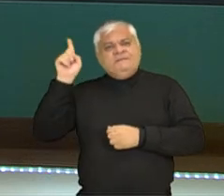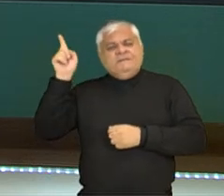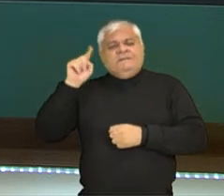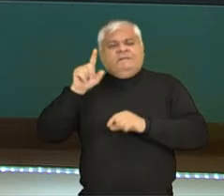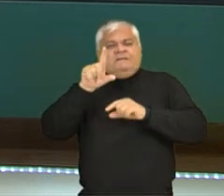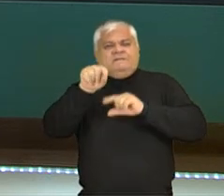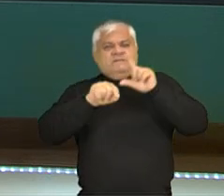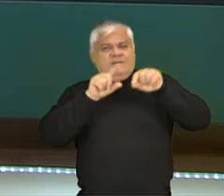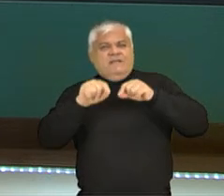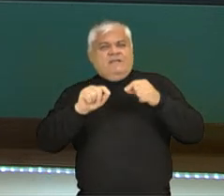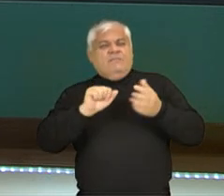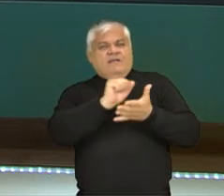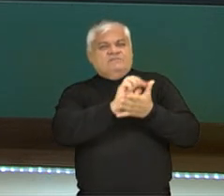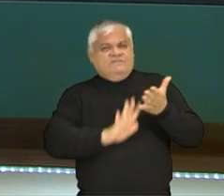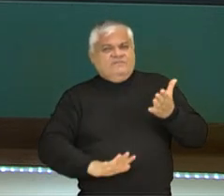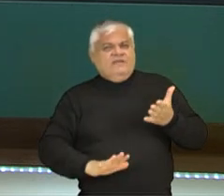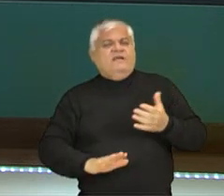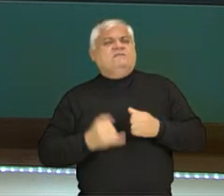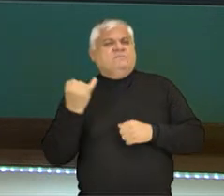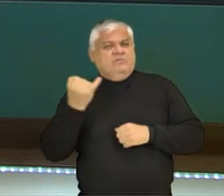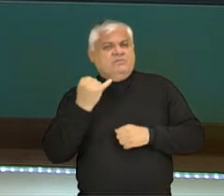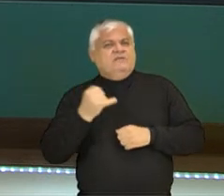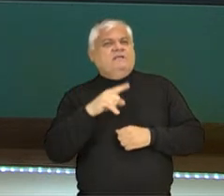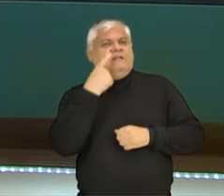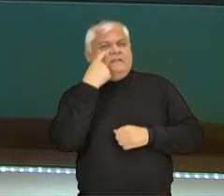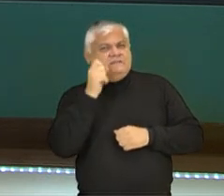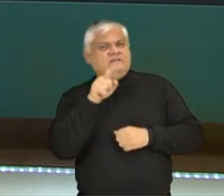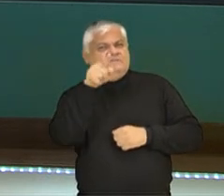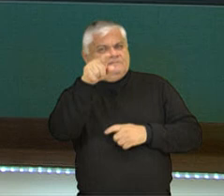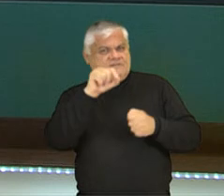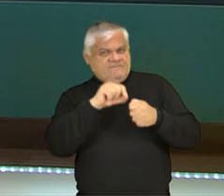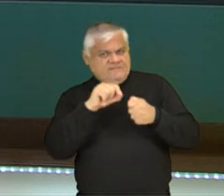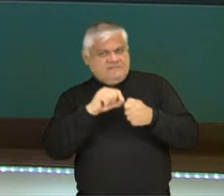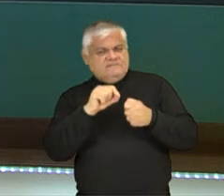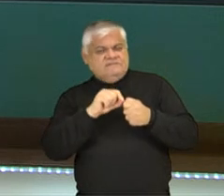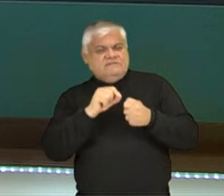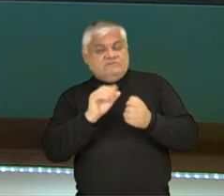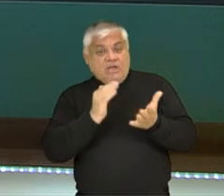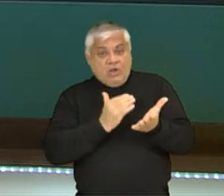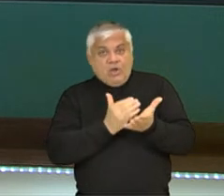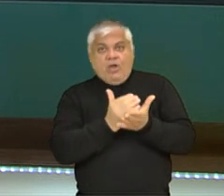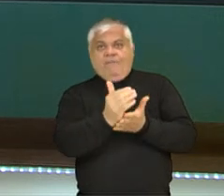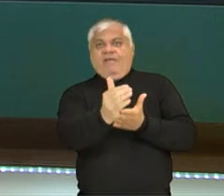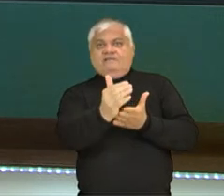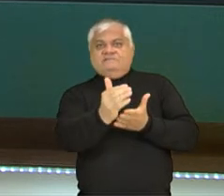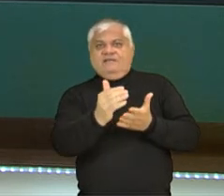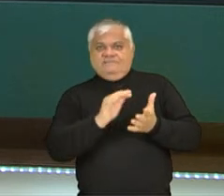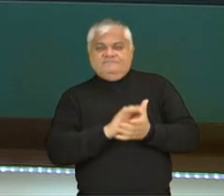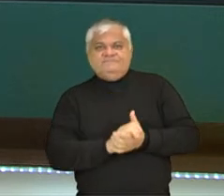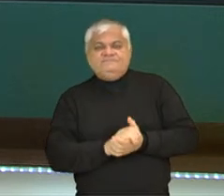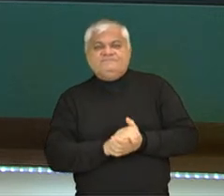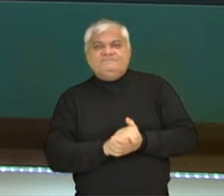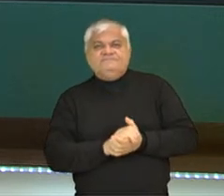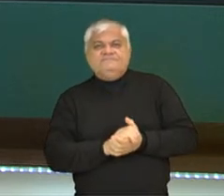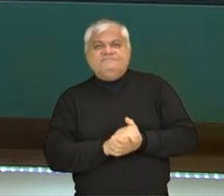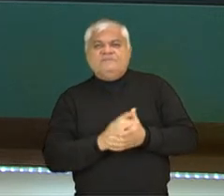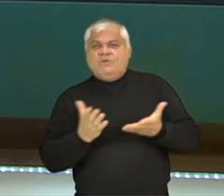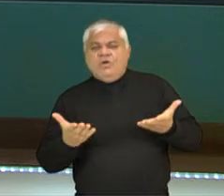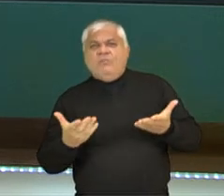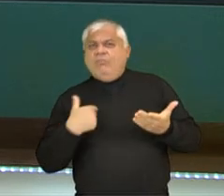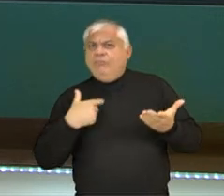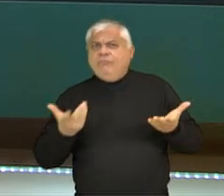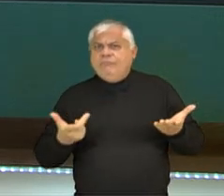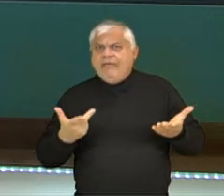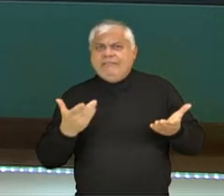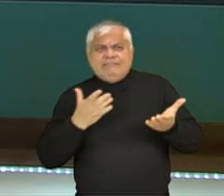uma atividadezinha bastante importante, interessante para você já entrar de sola, como diz o ditado. Professor, pô, mas nós